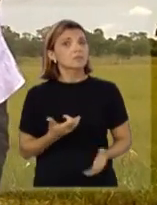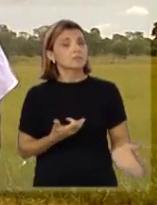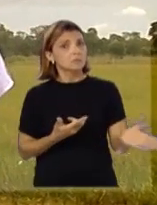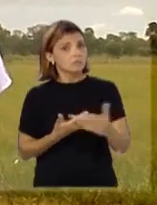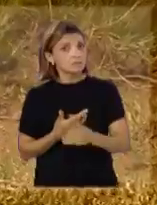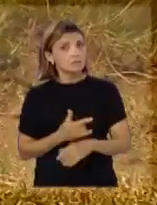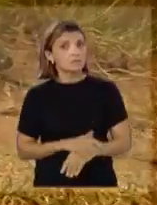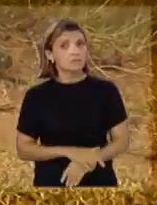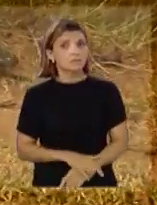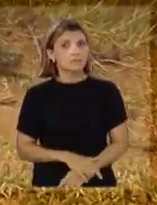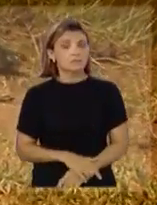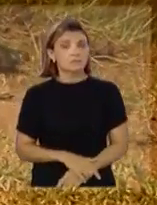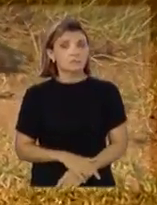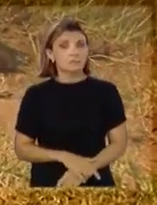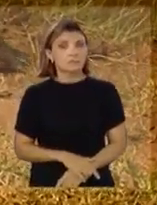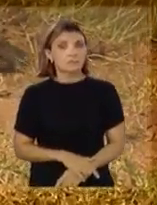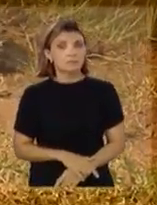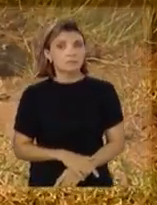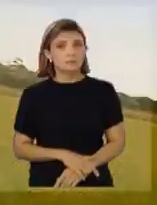não é brincadeira não, sai daí.